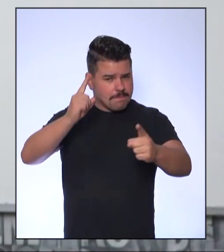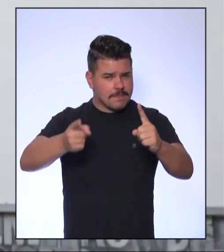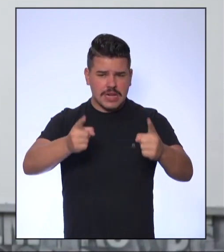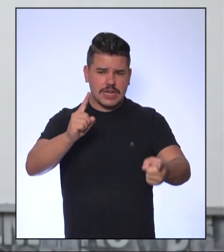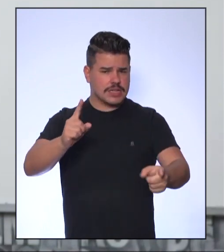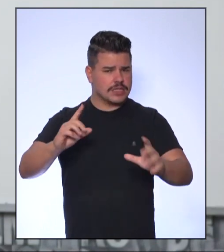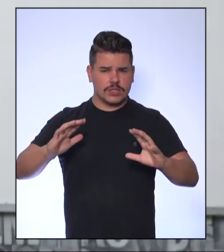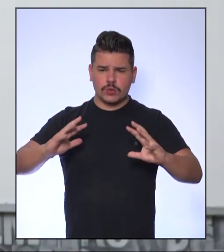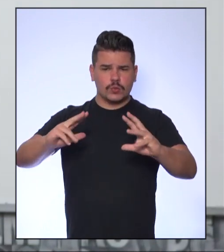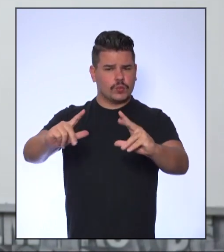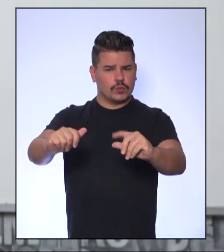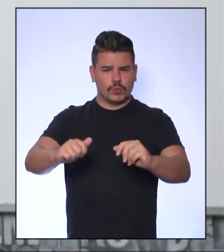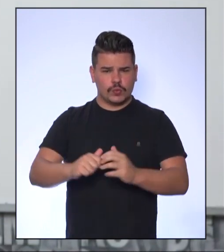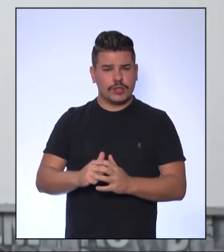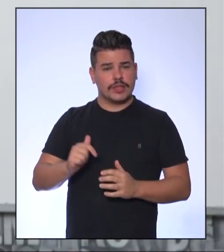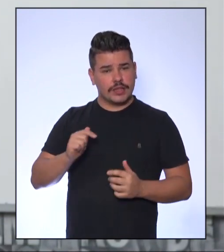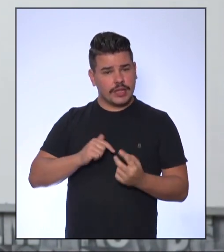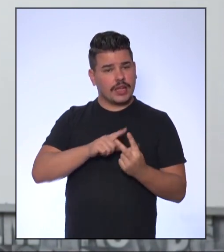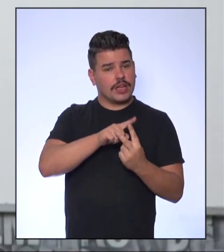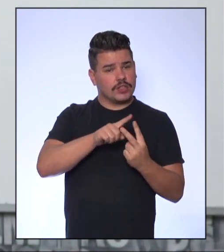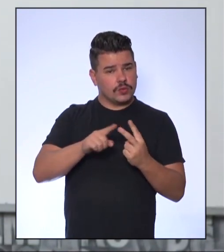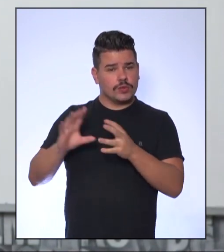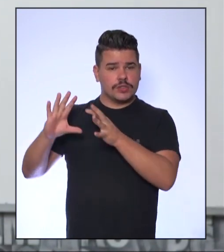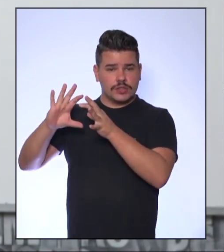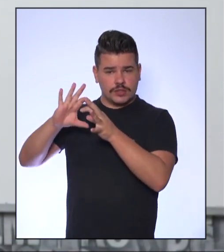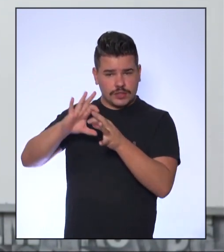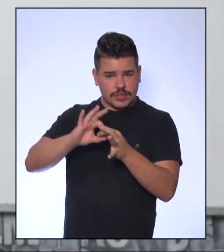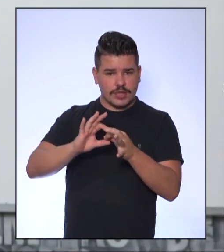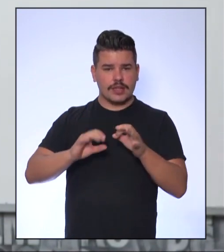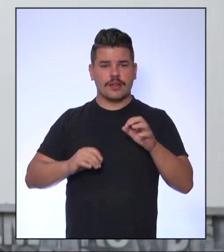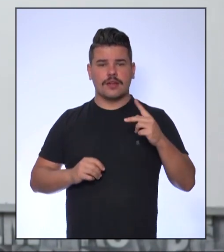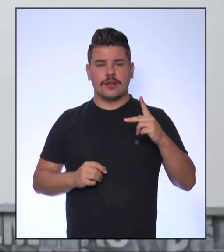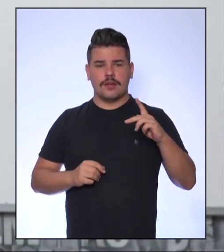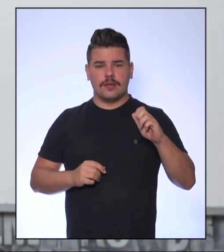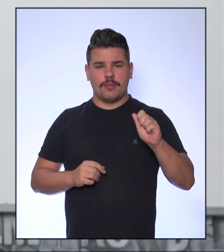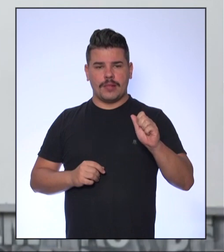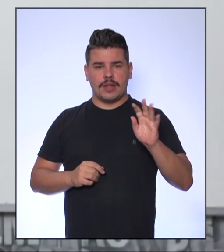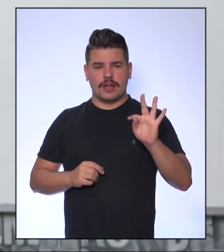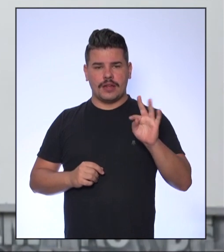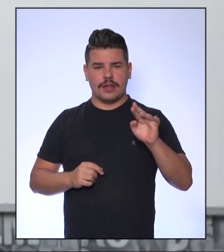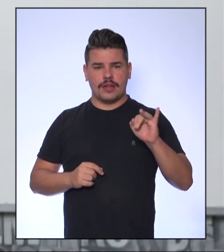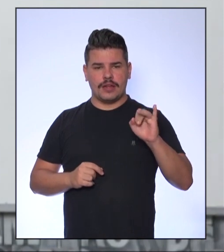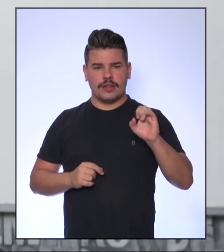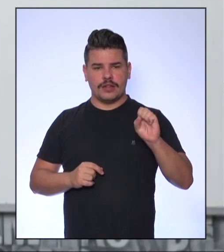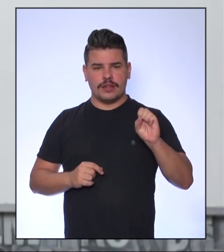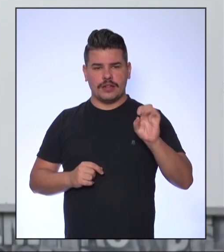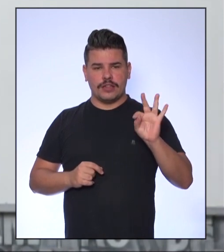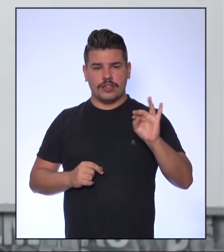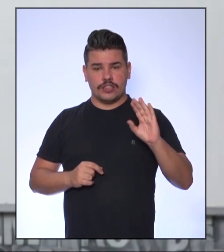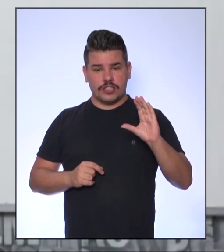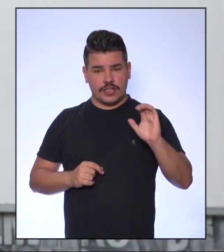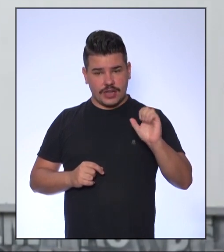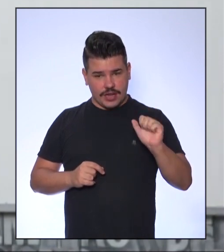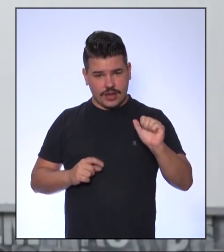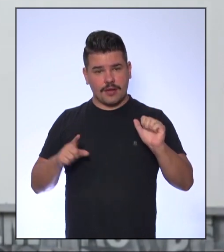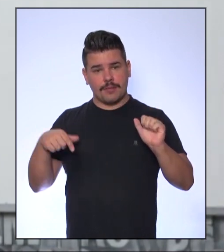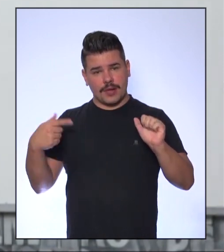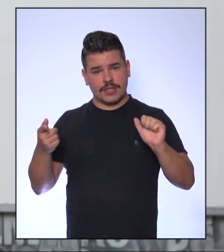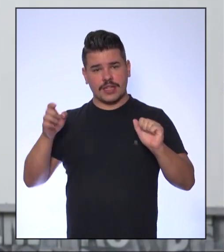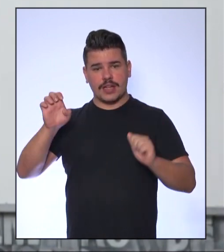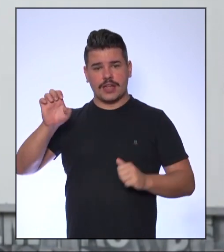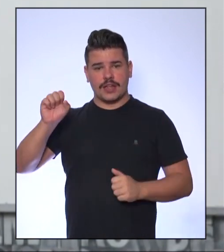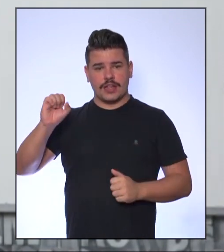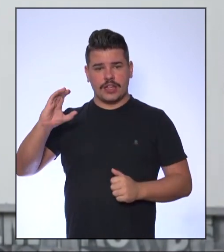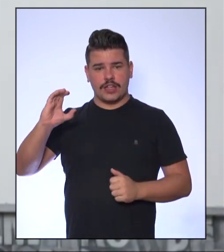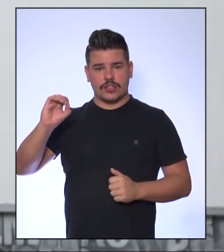correntes. Não podemos esquecer aqui, a igreja controla a